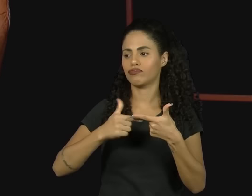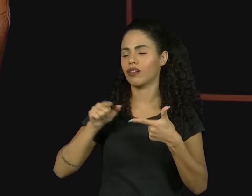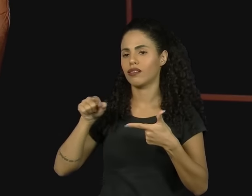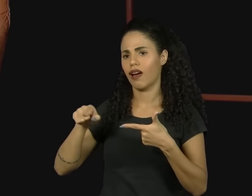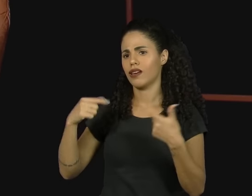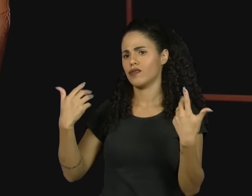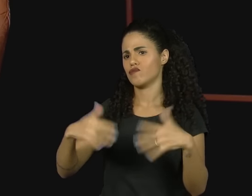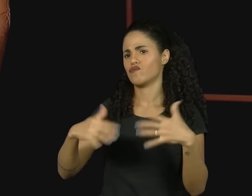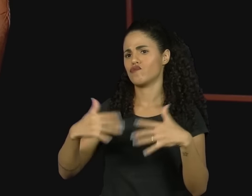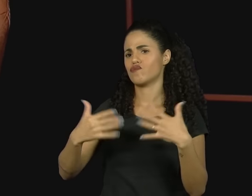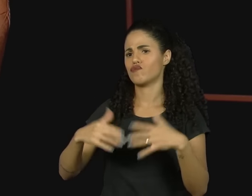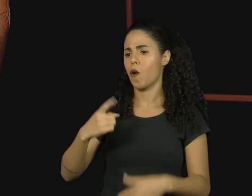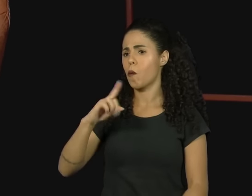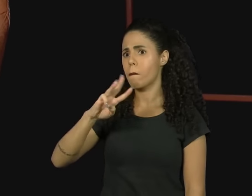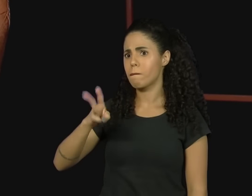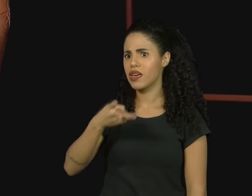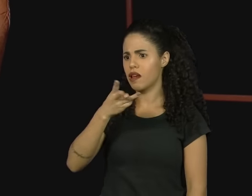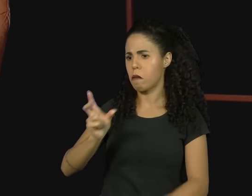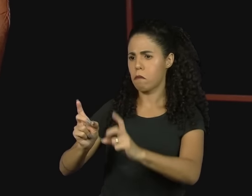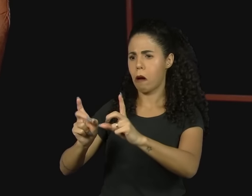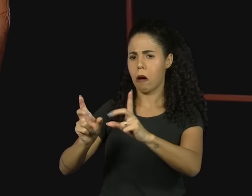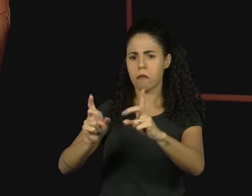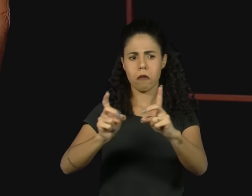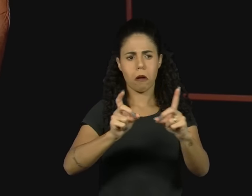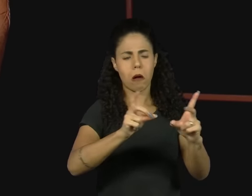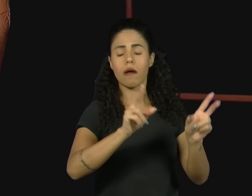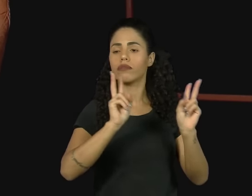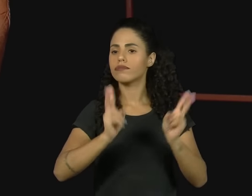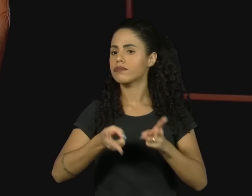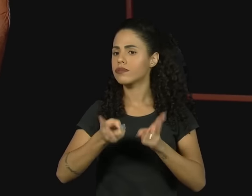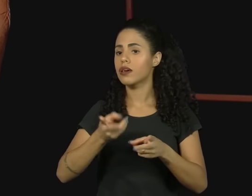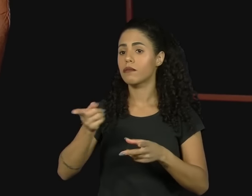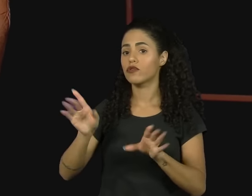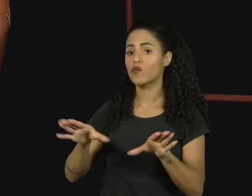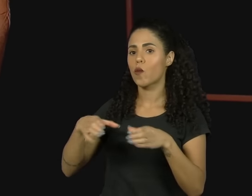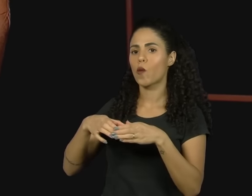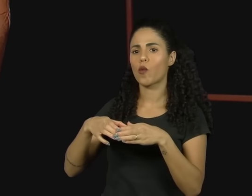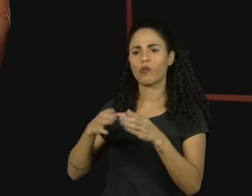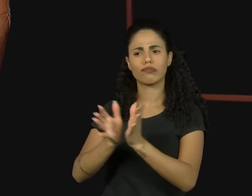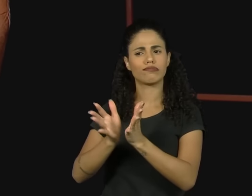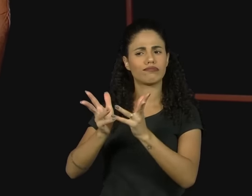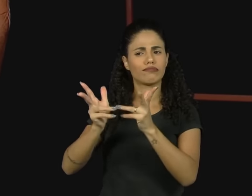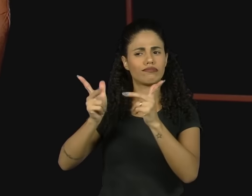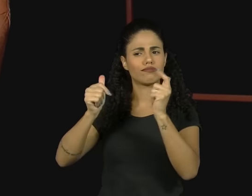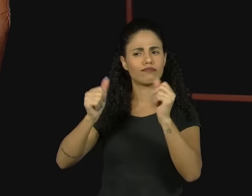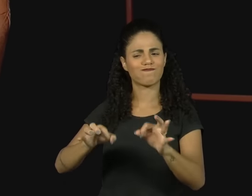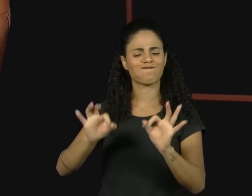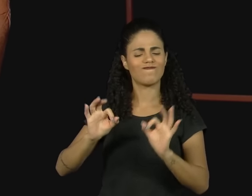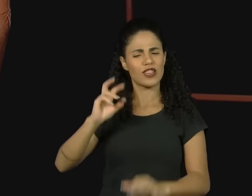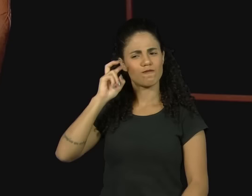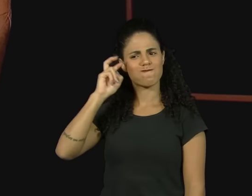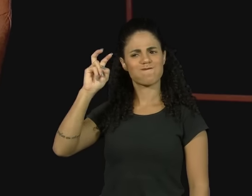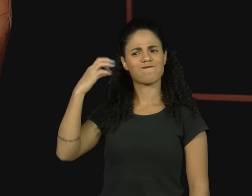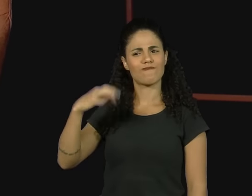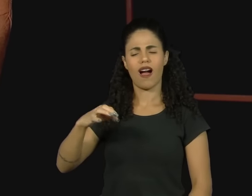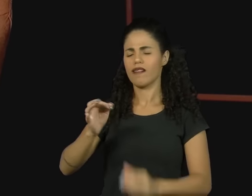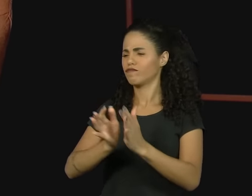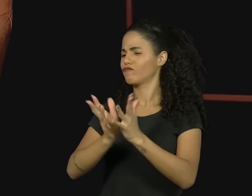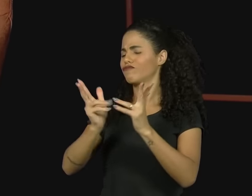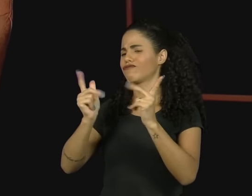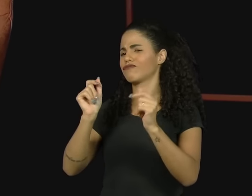1,5 milhão por dia. E tinha uma equipe que era extraordinariamente inteligente, brilhante e